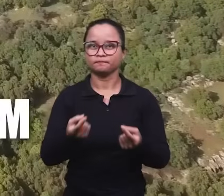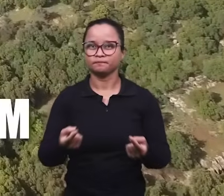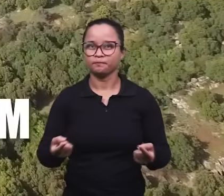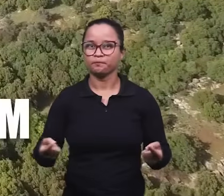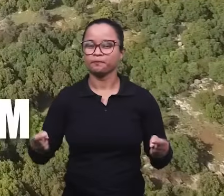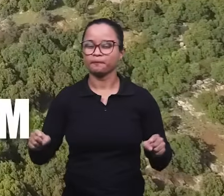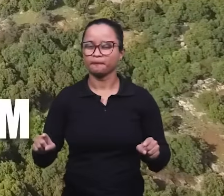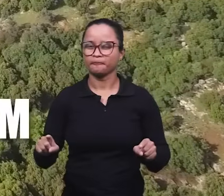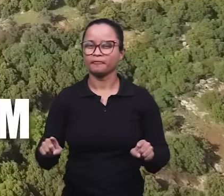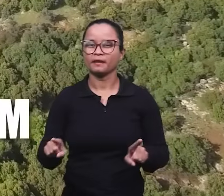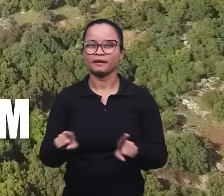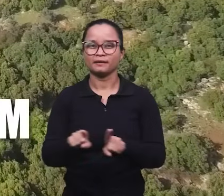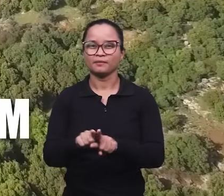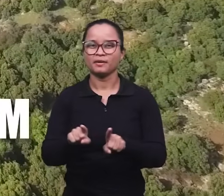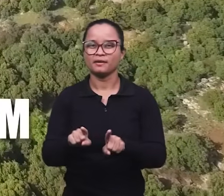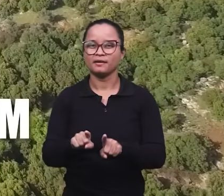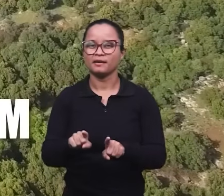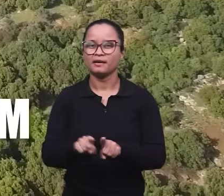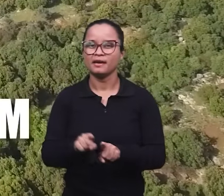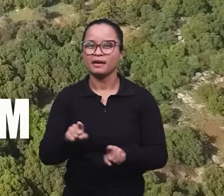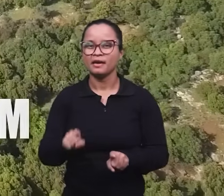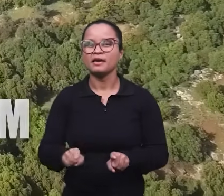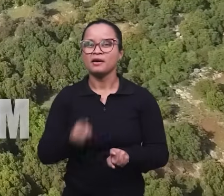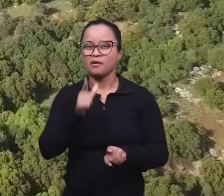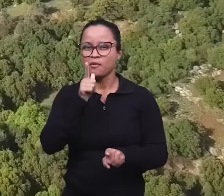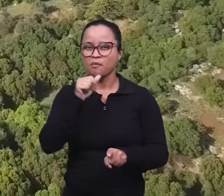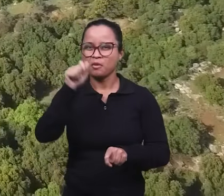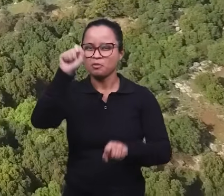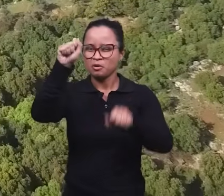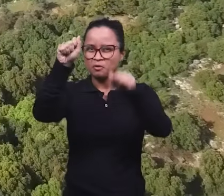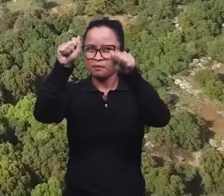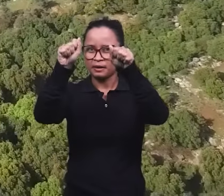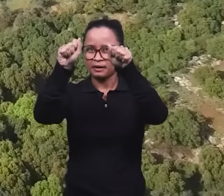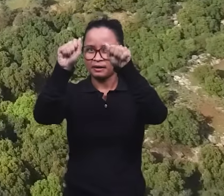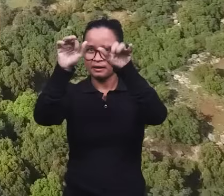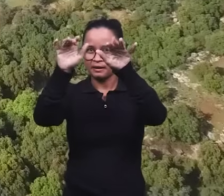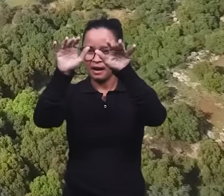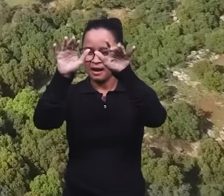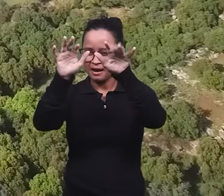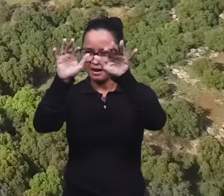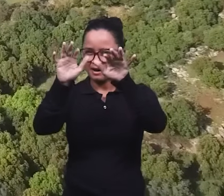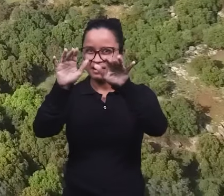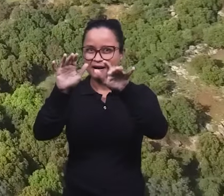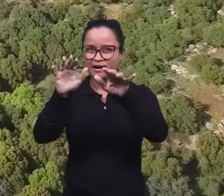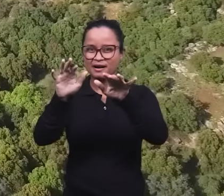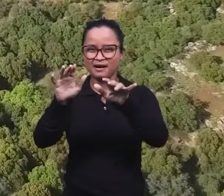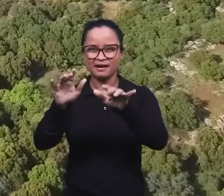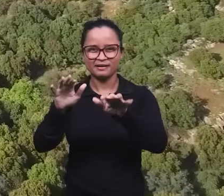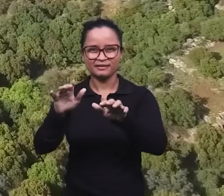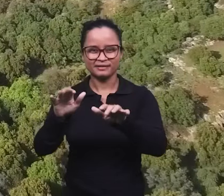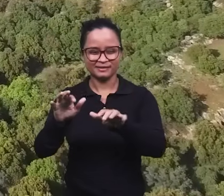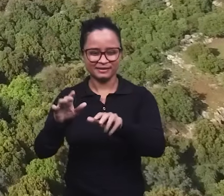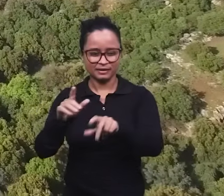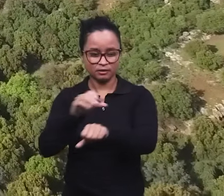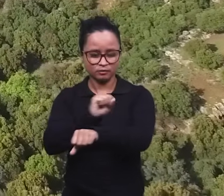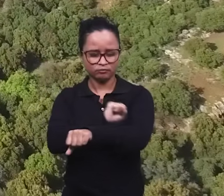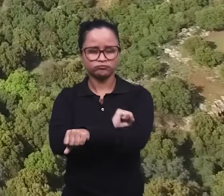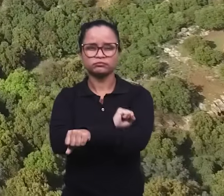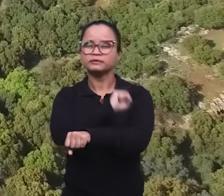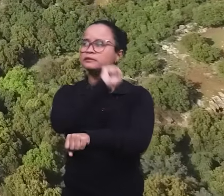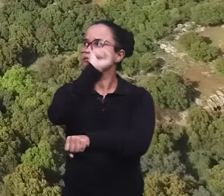como orvalho de Hermon que desce sobre os montes